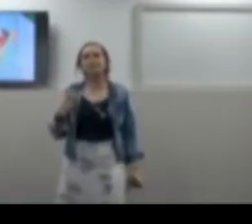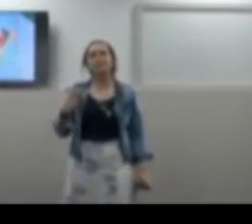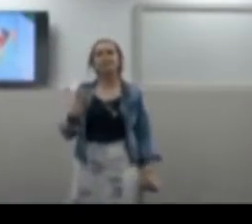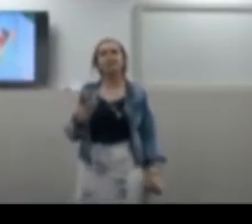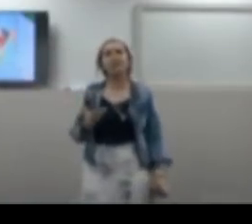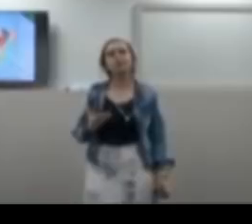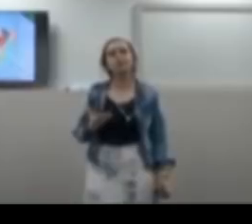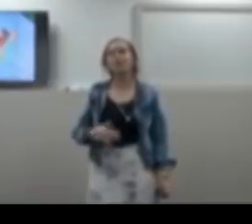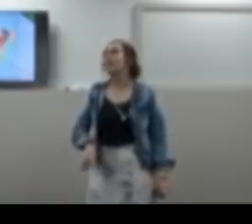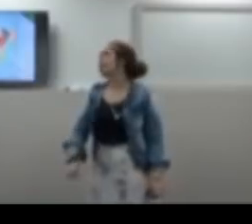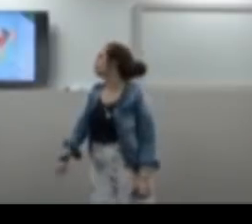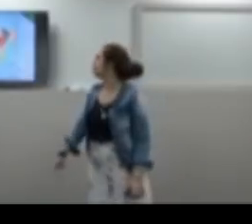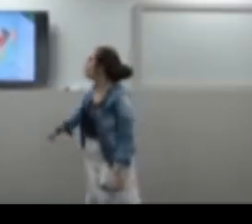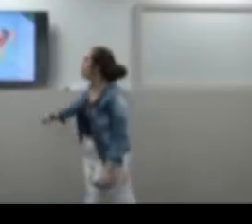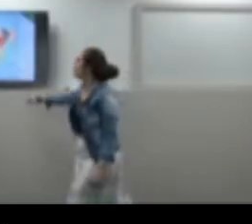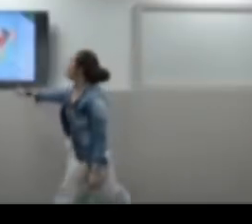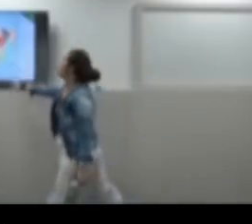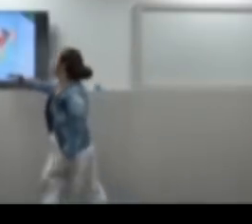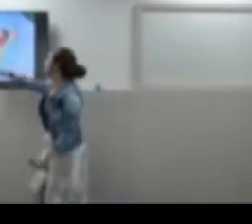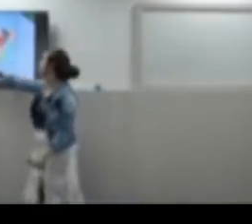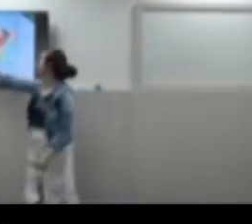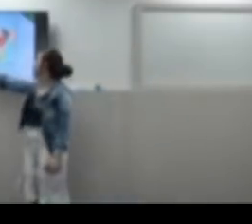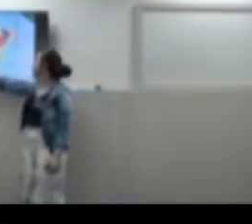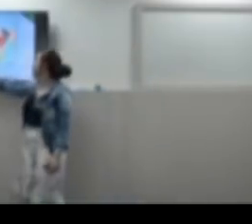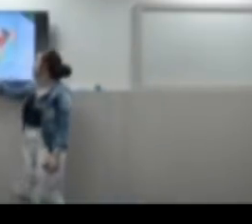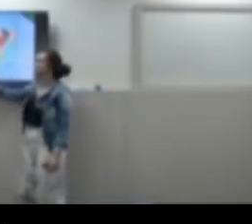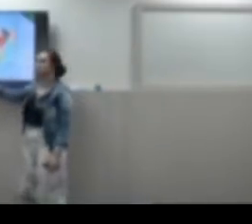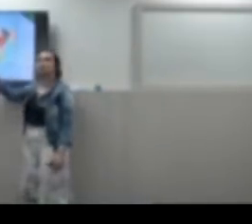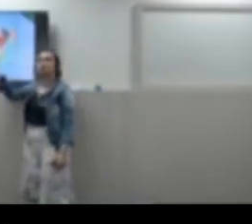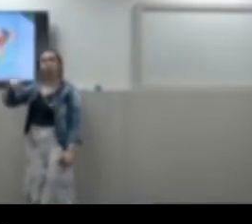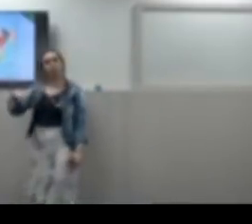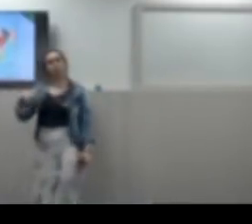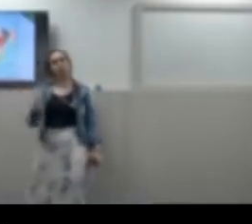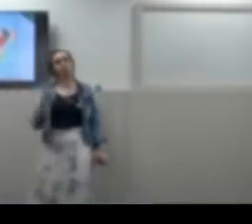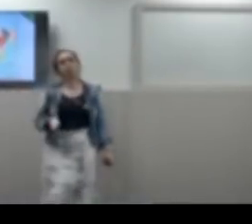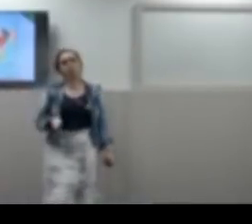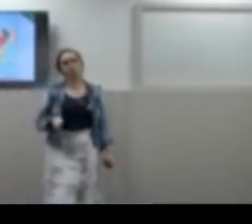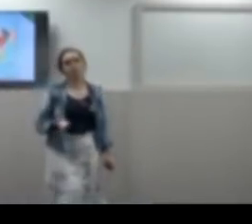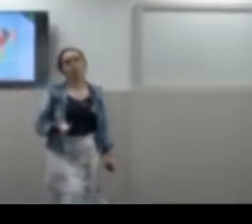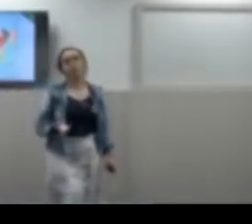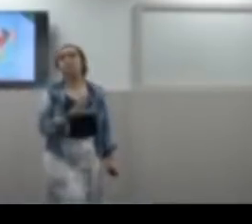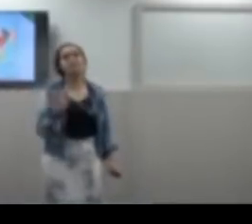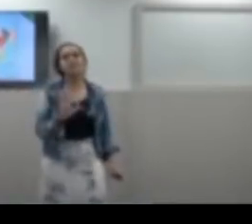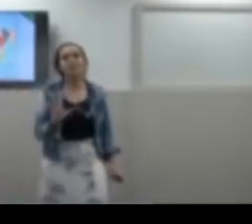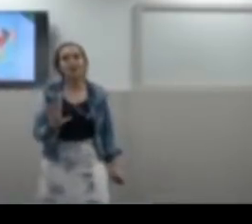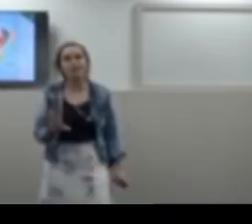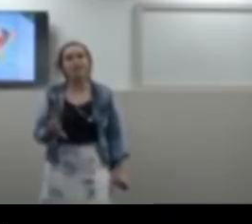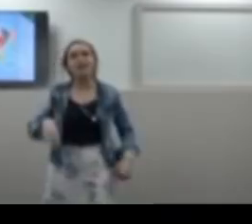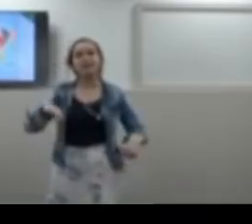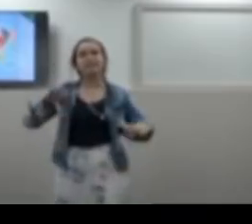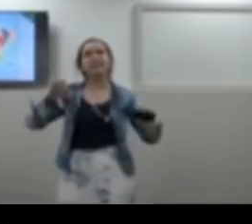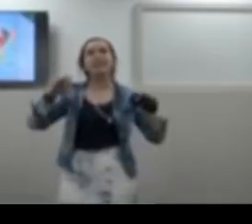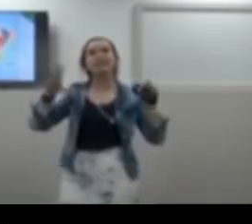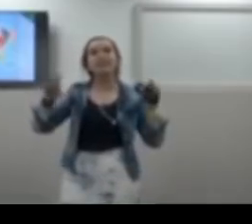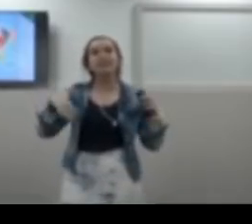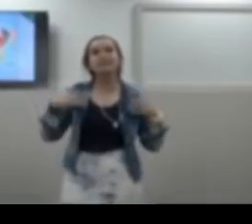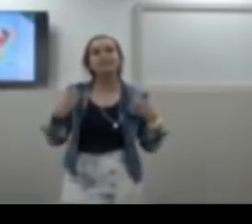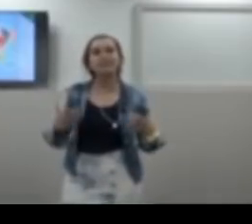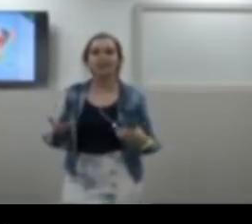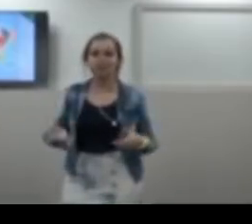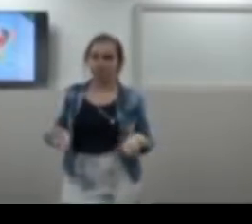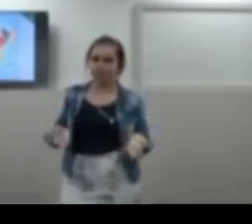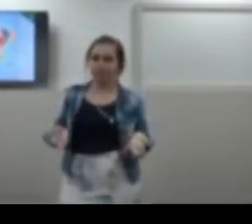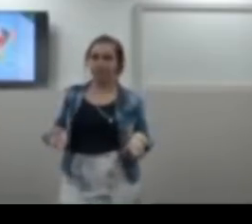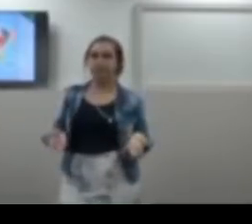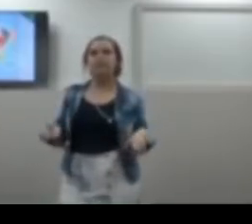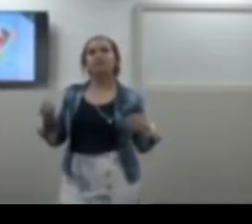dois domínios que se encostam, que não tem uma área de transição entre eles. Todos os outros domínios não se encostam, eles têm entre